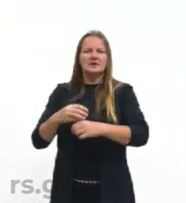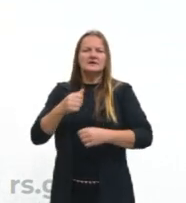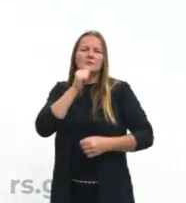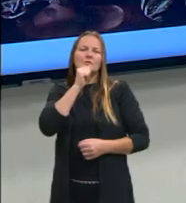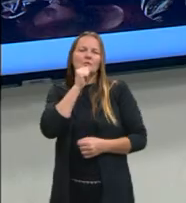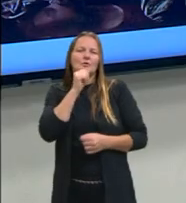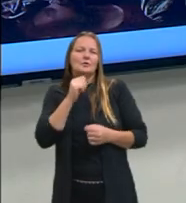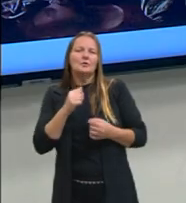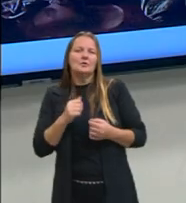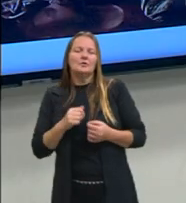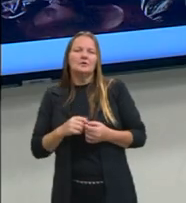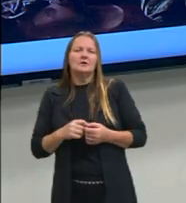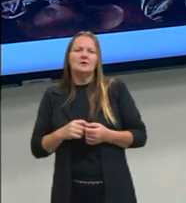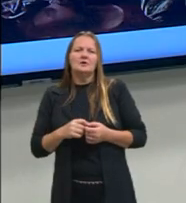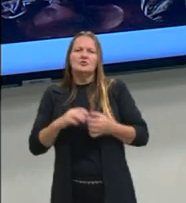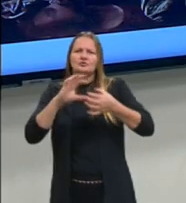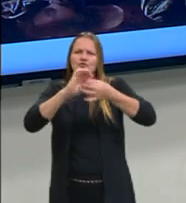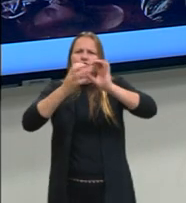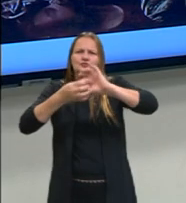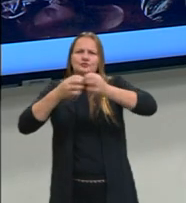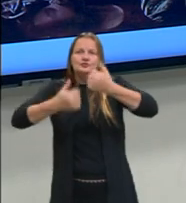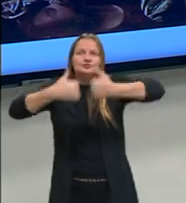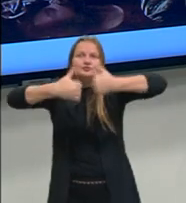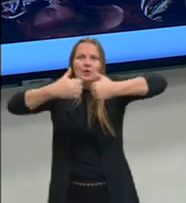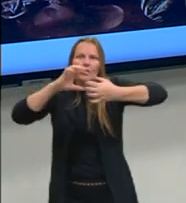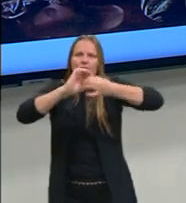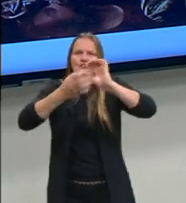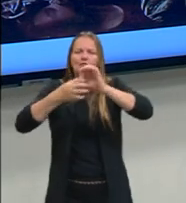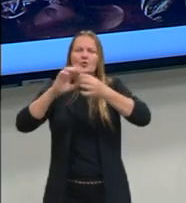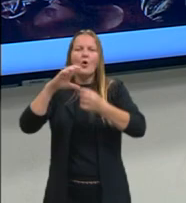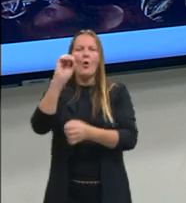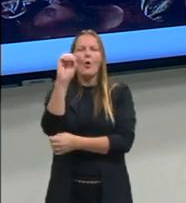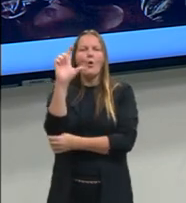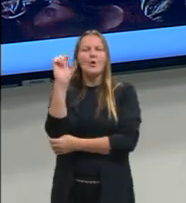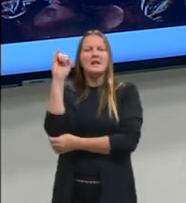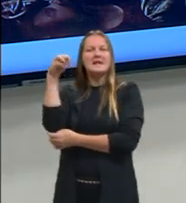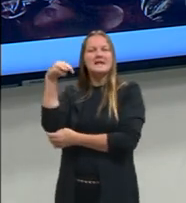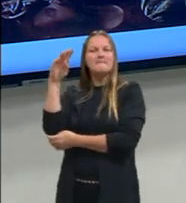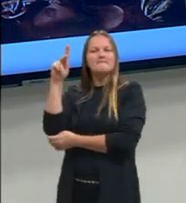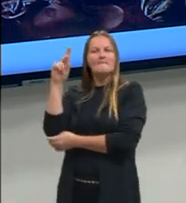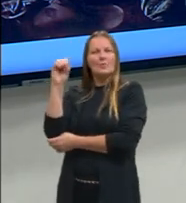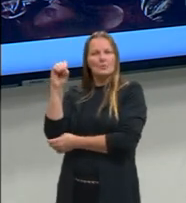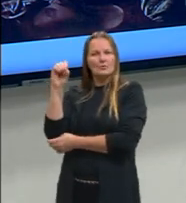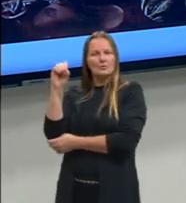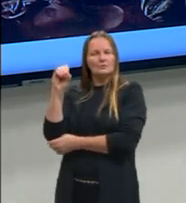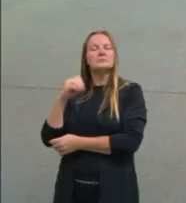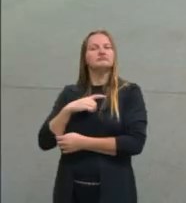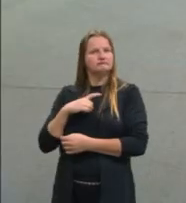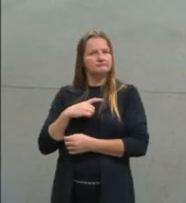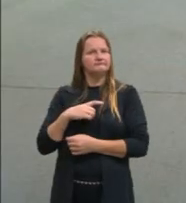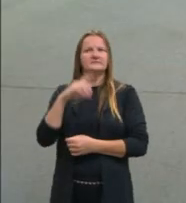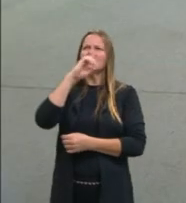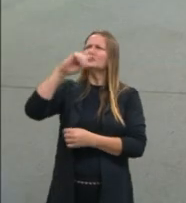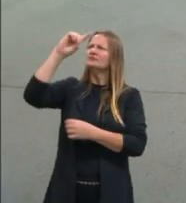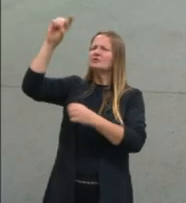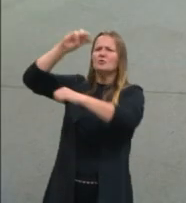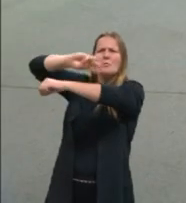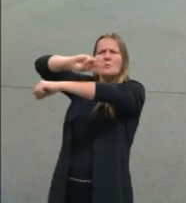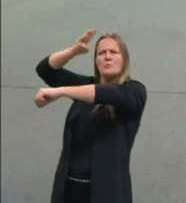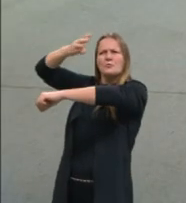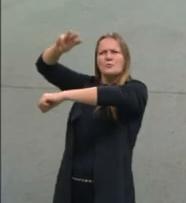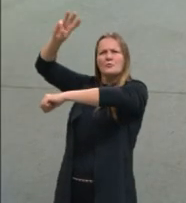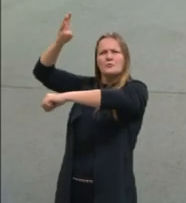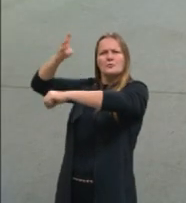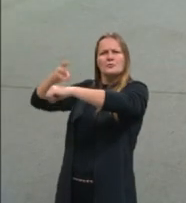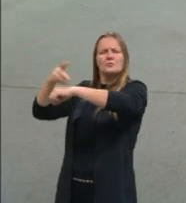né no monte Olimpo eram os jogos e homenagens aos deuses e nessas montanhas então é